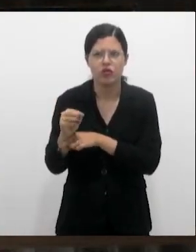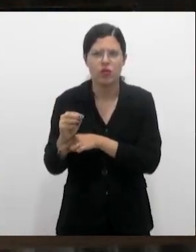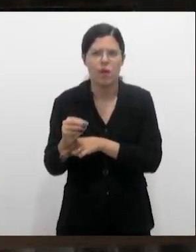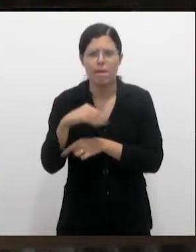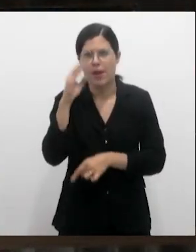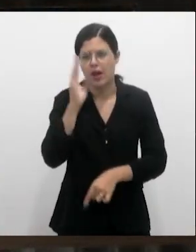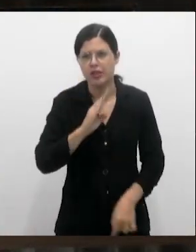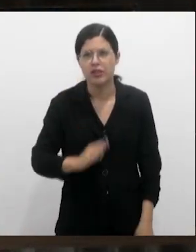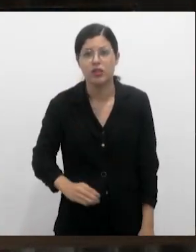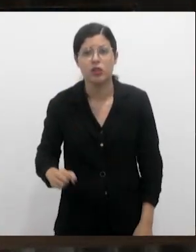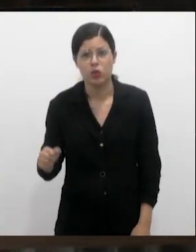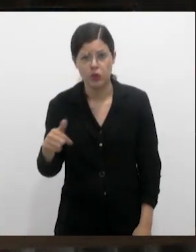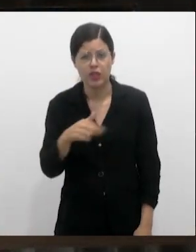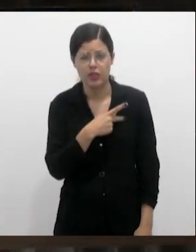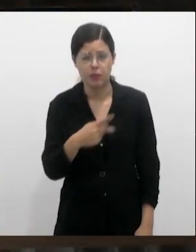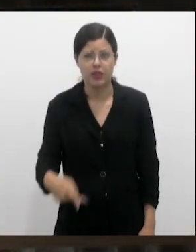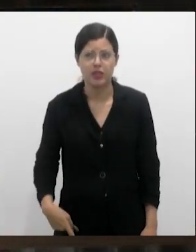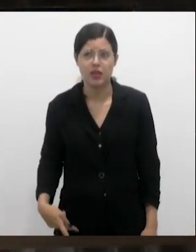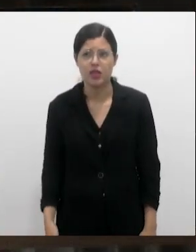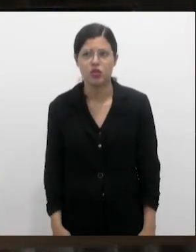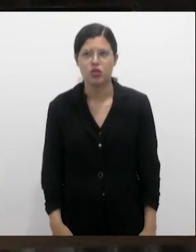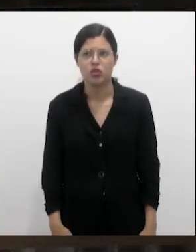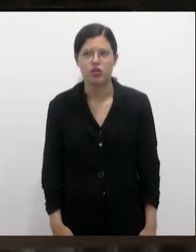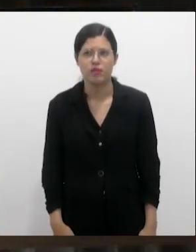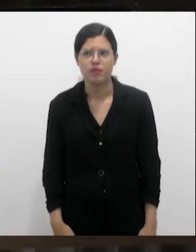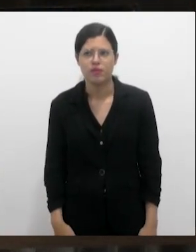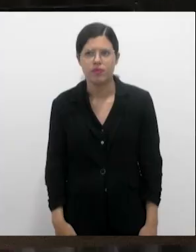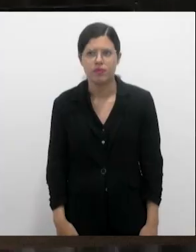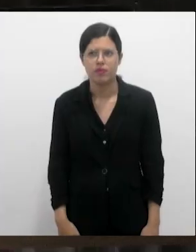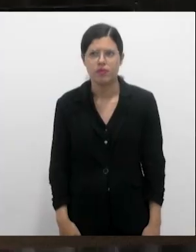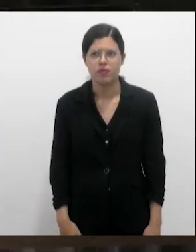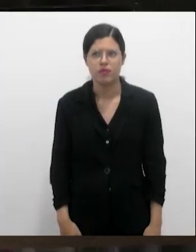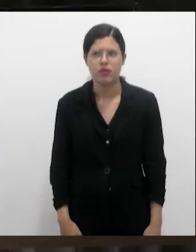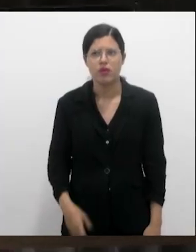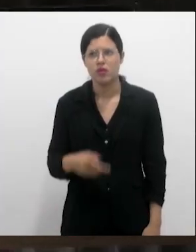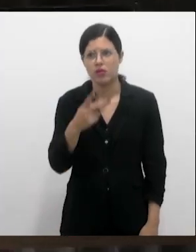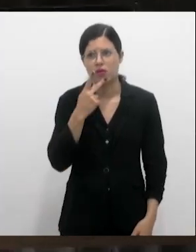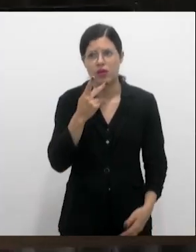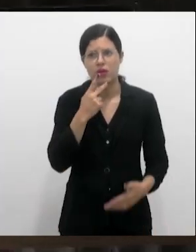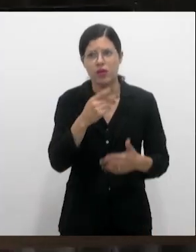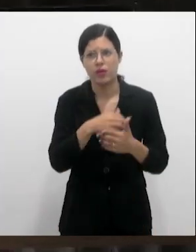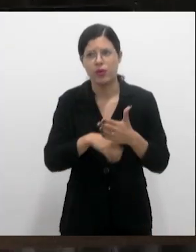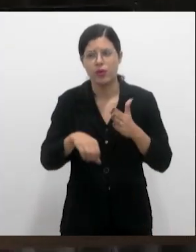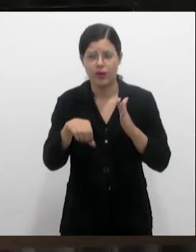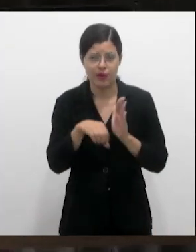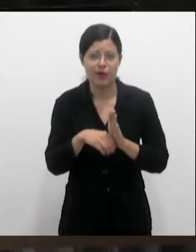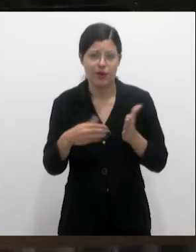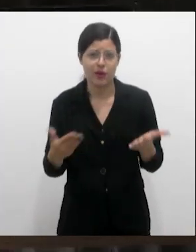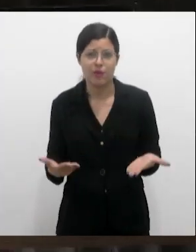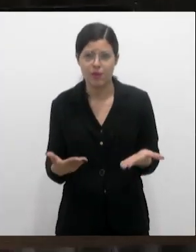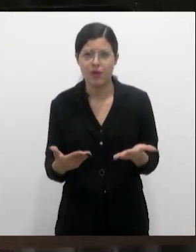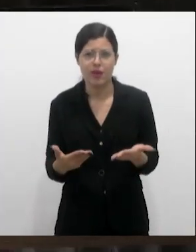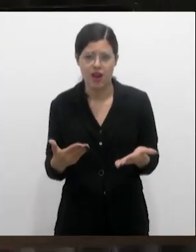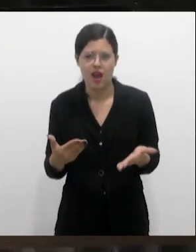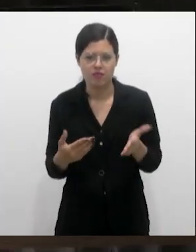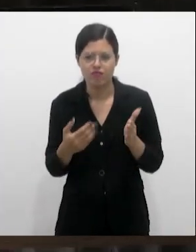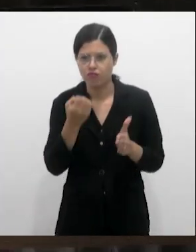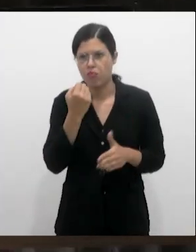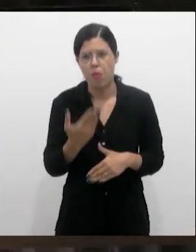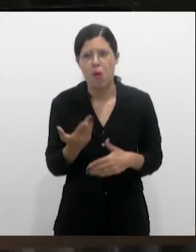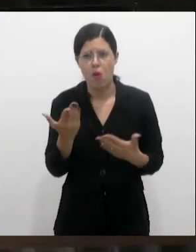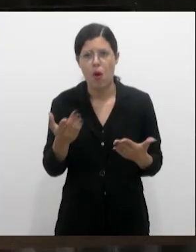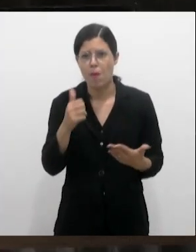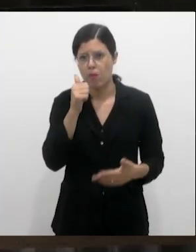atual presidente, que a gente fala que o crime compensa, né? O crime compensou tanto que o cara é presidente e a mulher dele